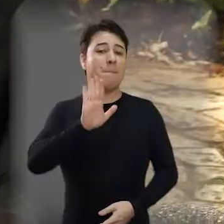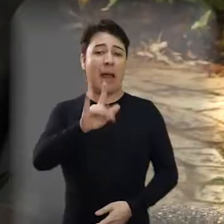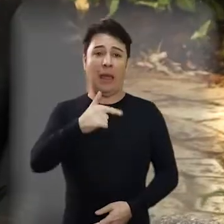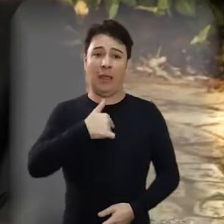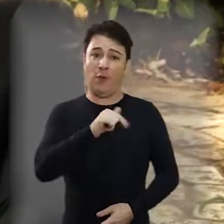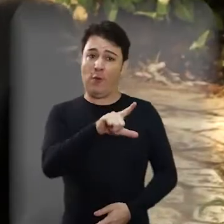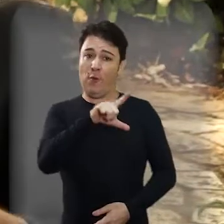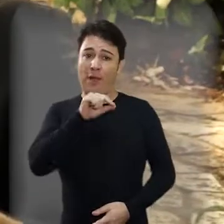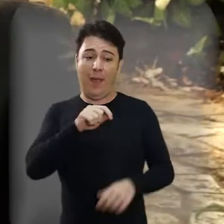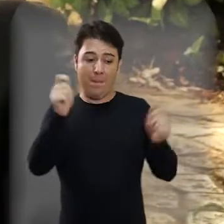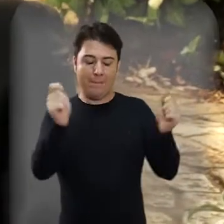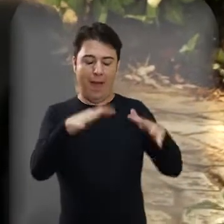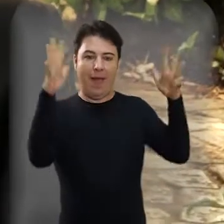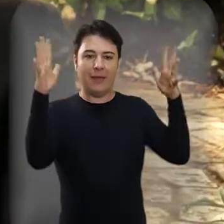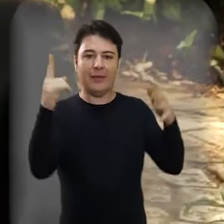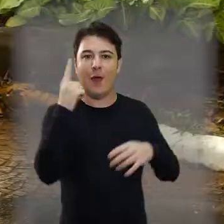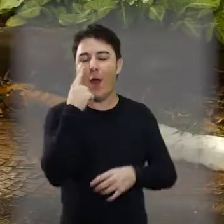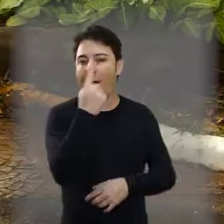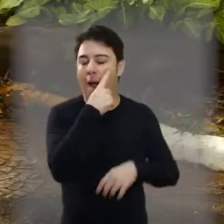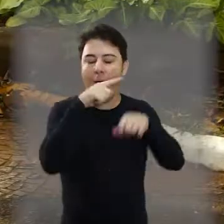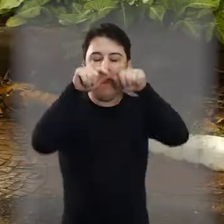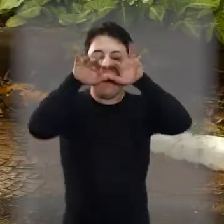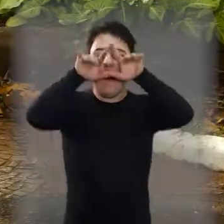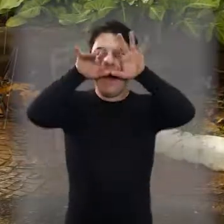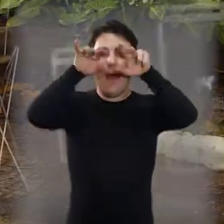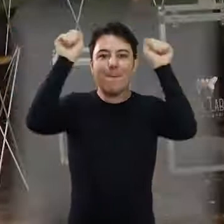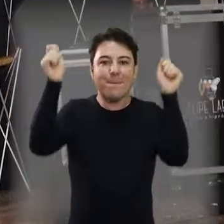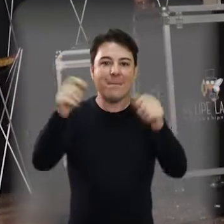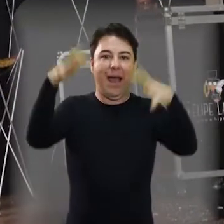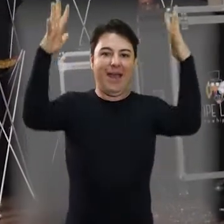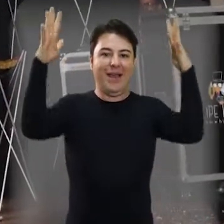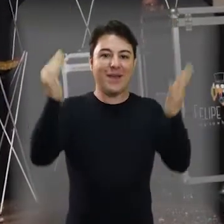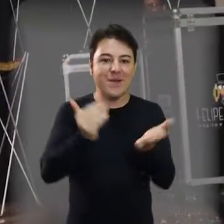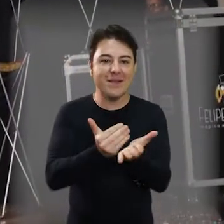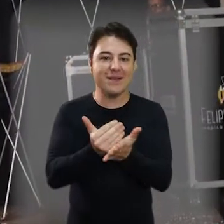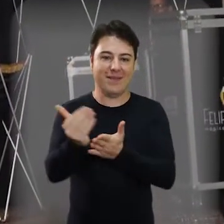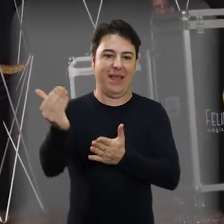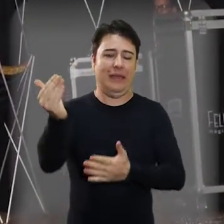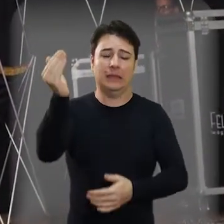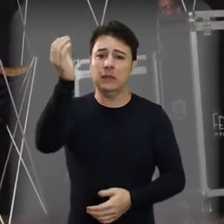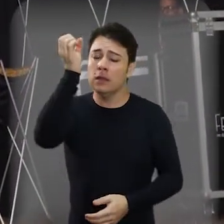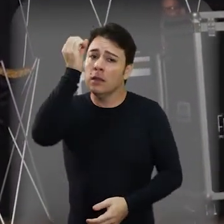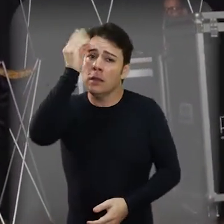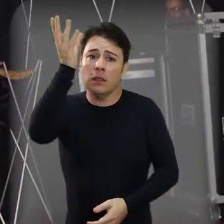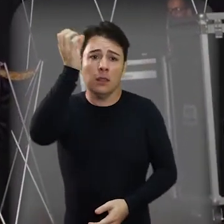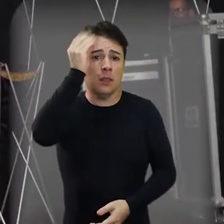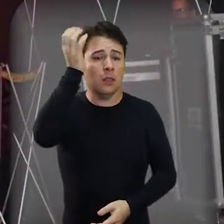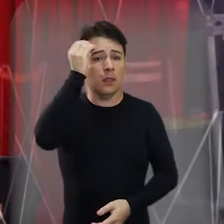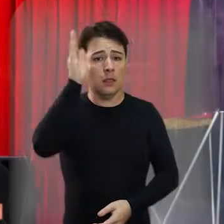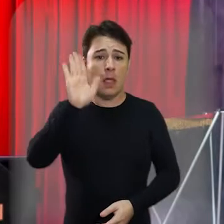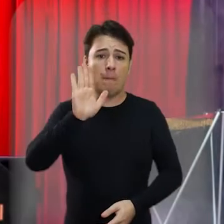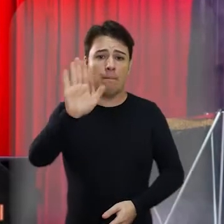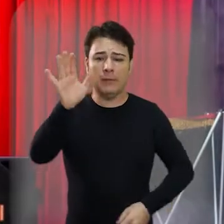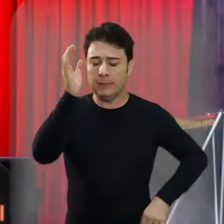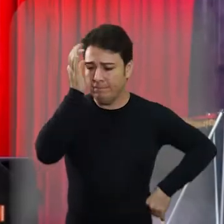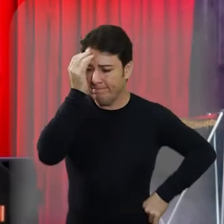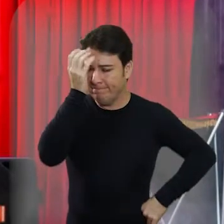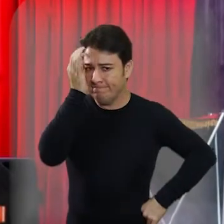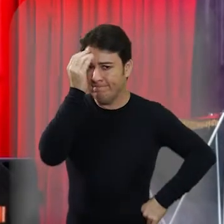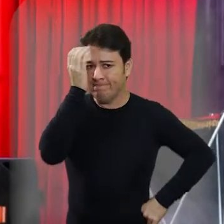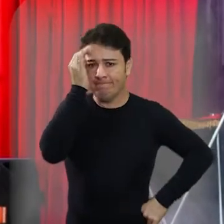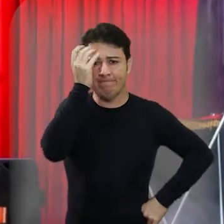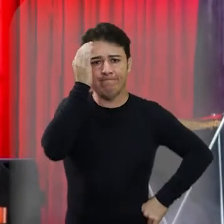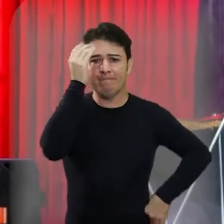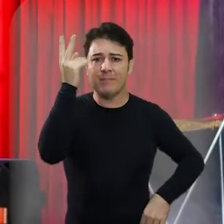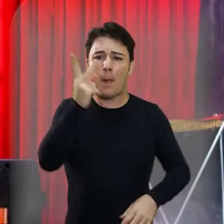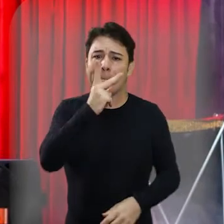E foi justamente na mágica que eu vi uma porta de entrada para colocar tudo isso que eu gostava. Então, foi então que eu não